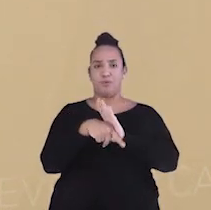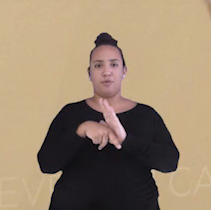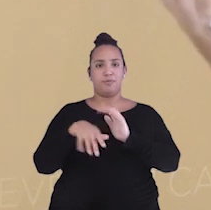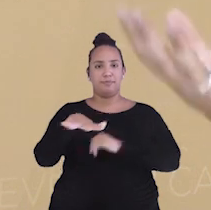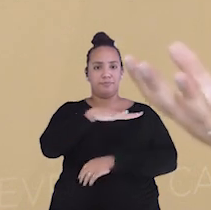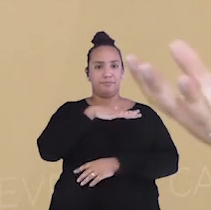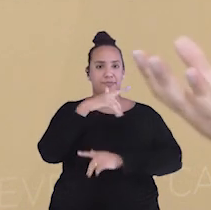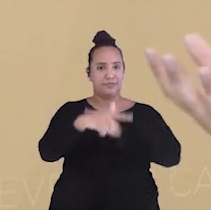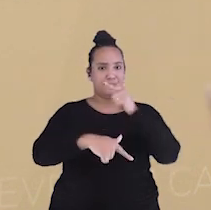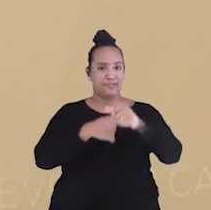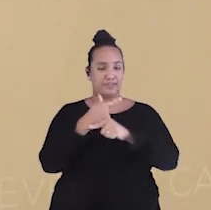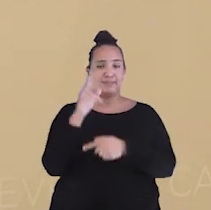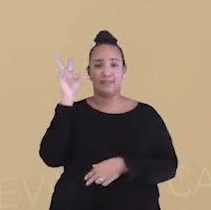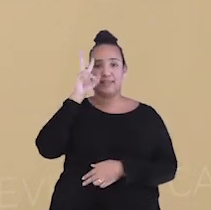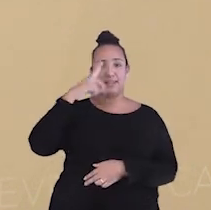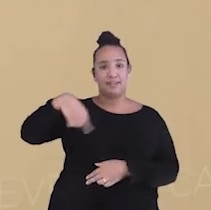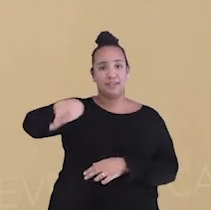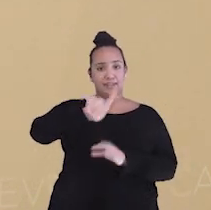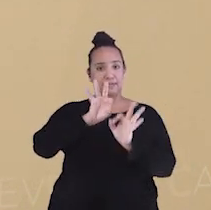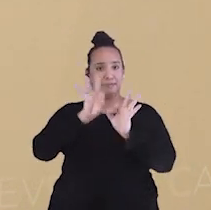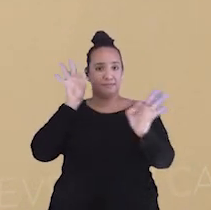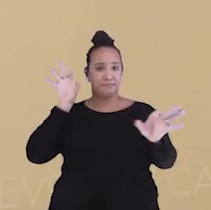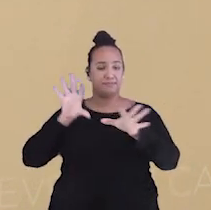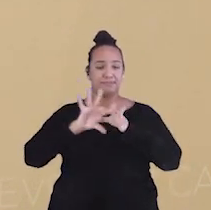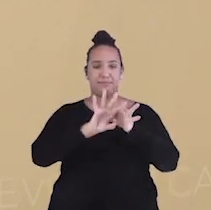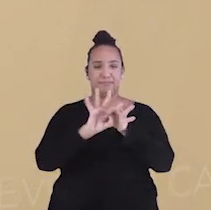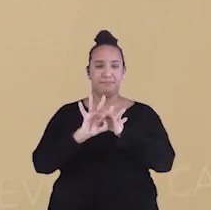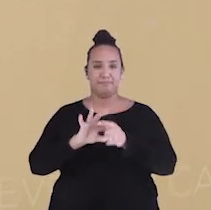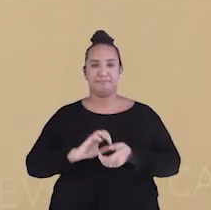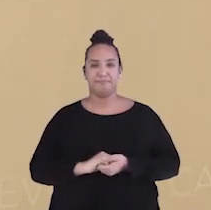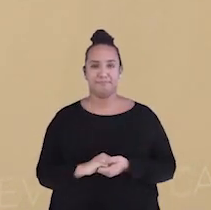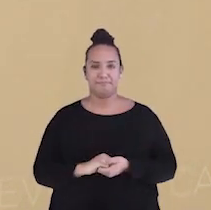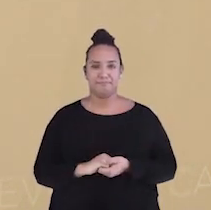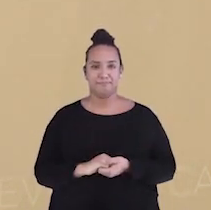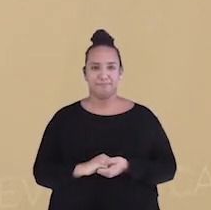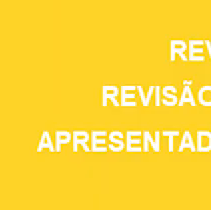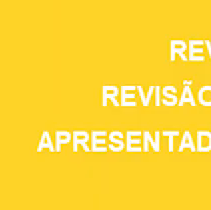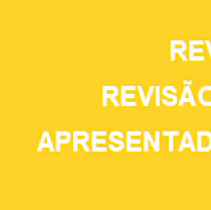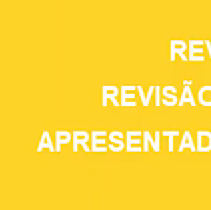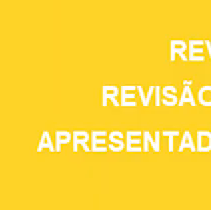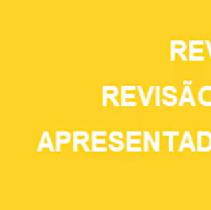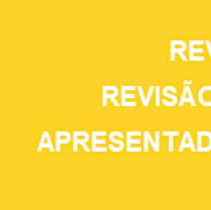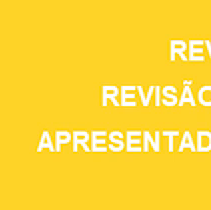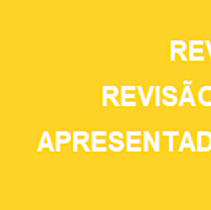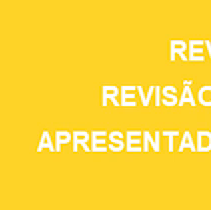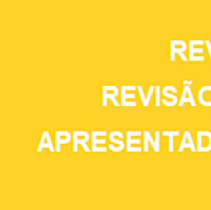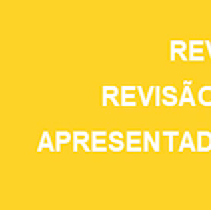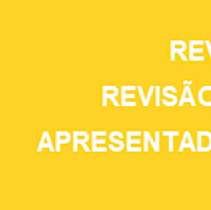nosso espaço geográfico. E não esqueçam, mesmo distantes, estamos juntos!